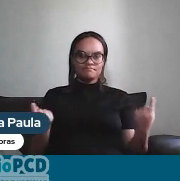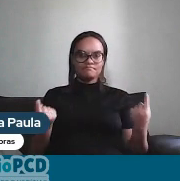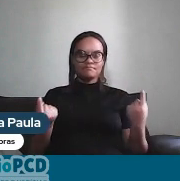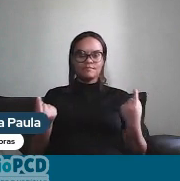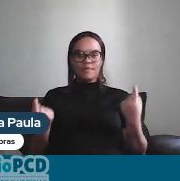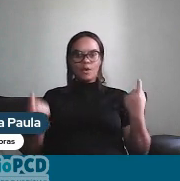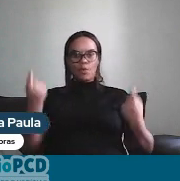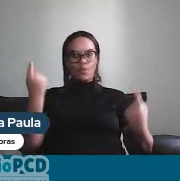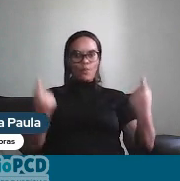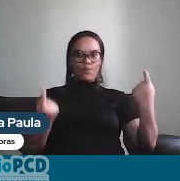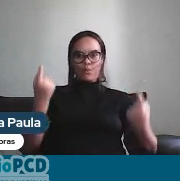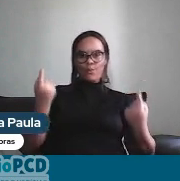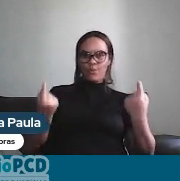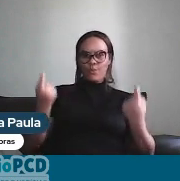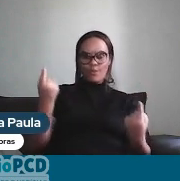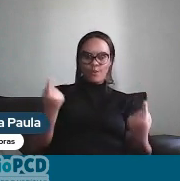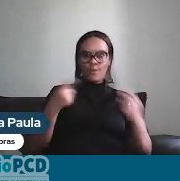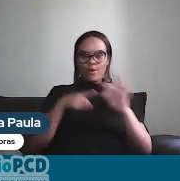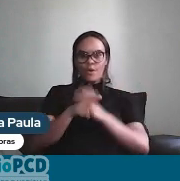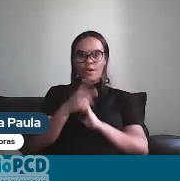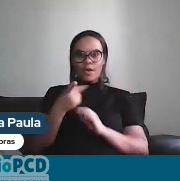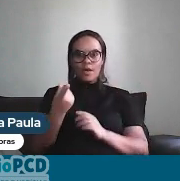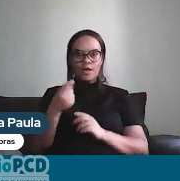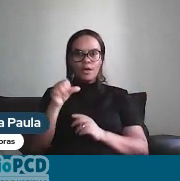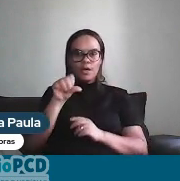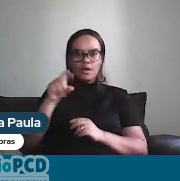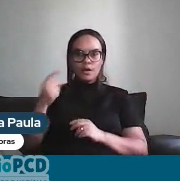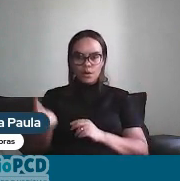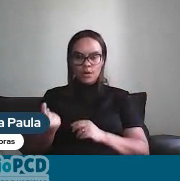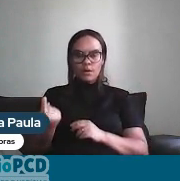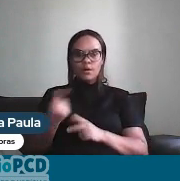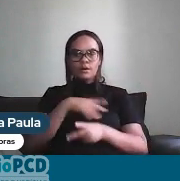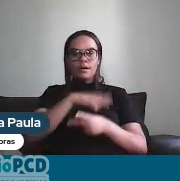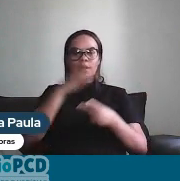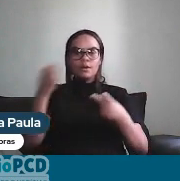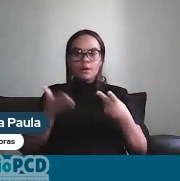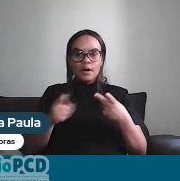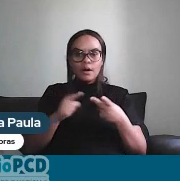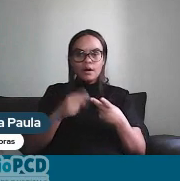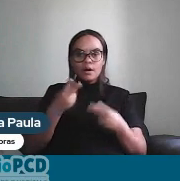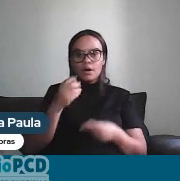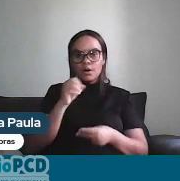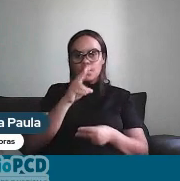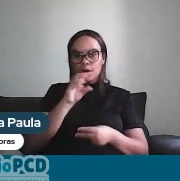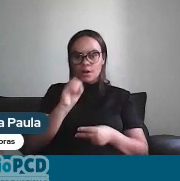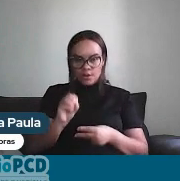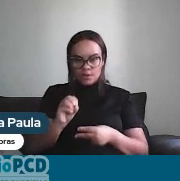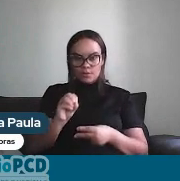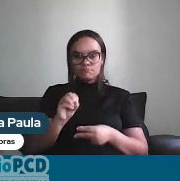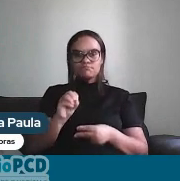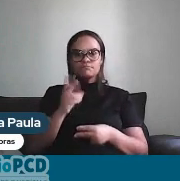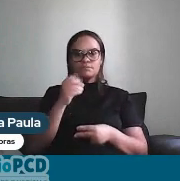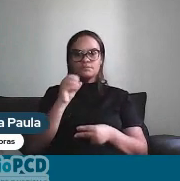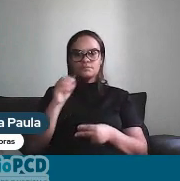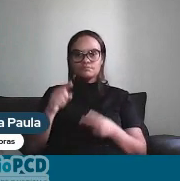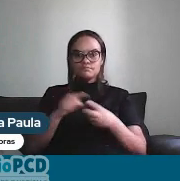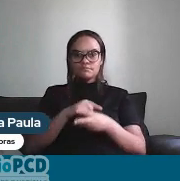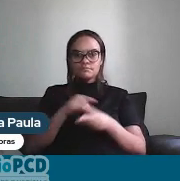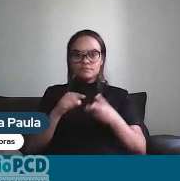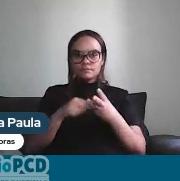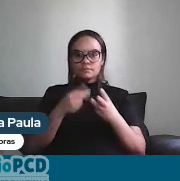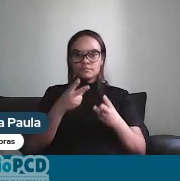o resultado do censo de 91 com o censo de 2000, tampouco com o censo